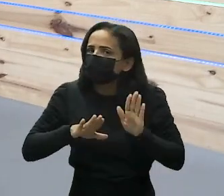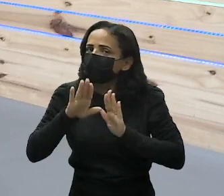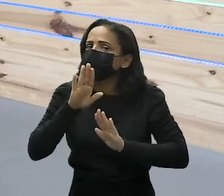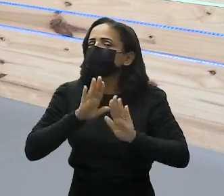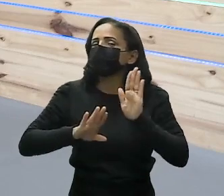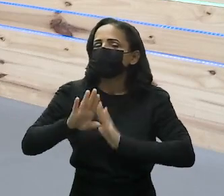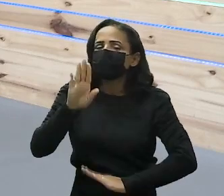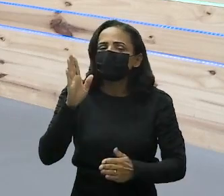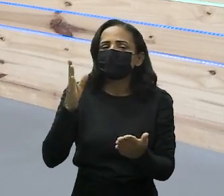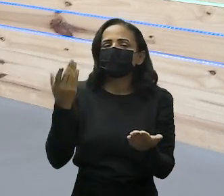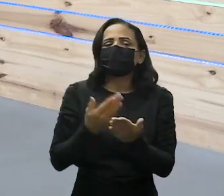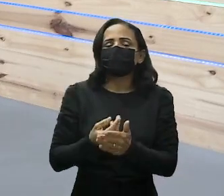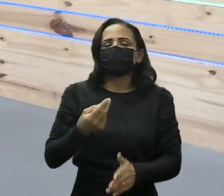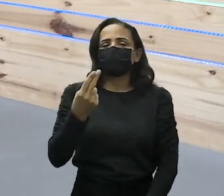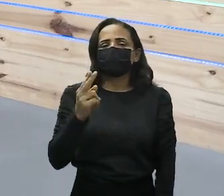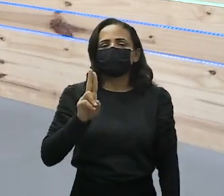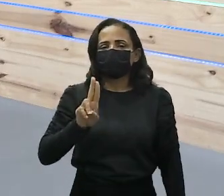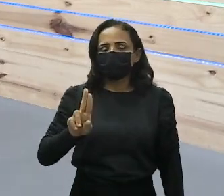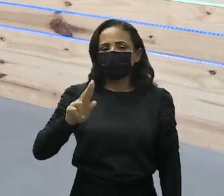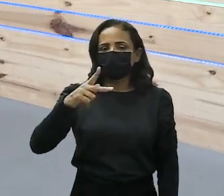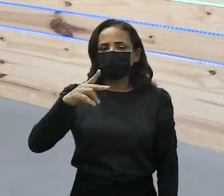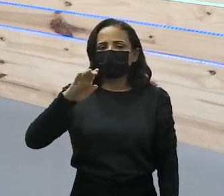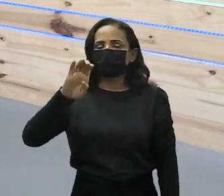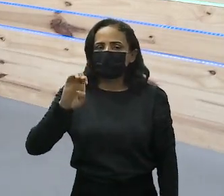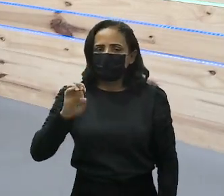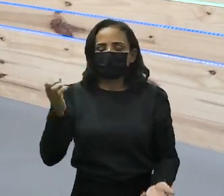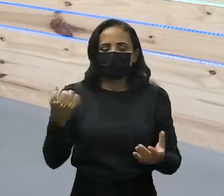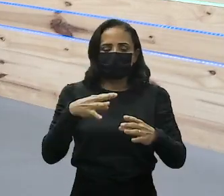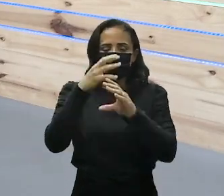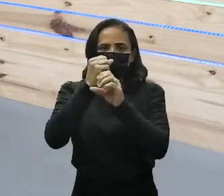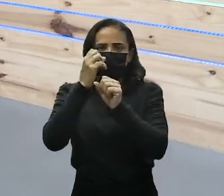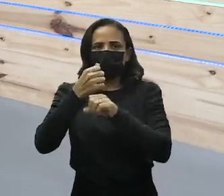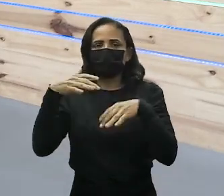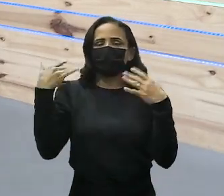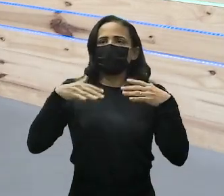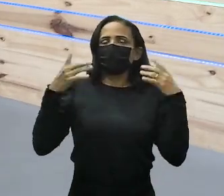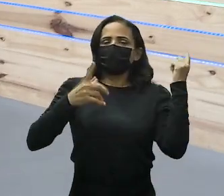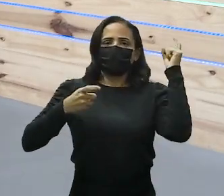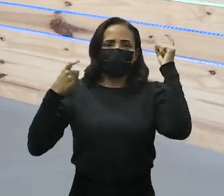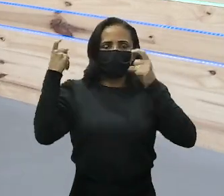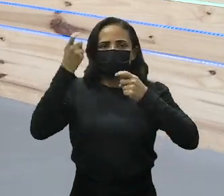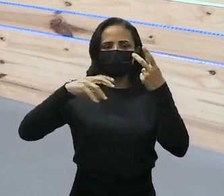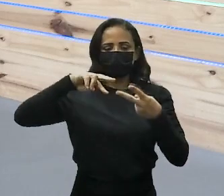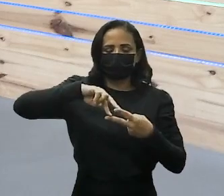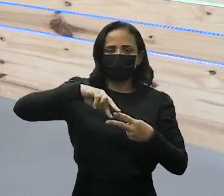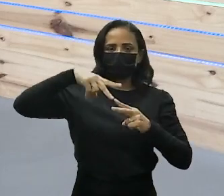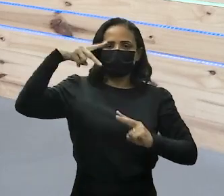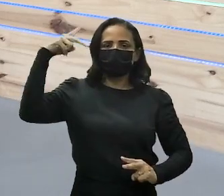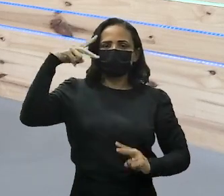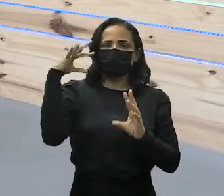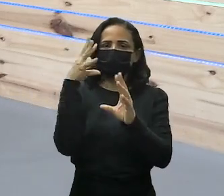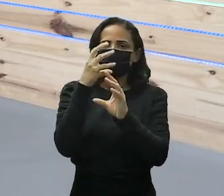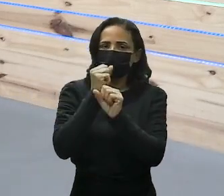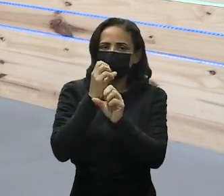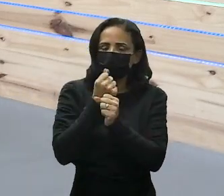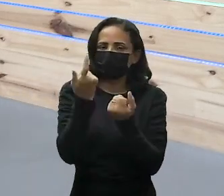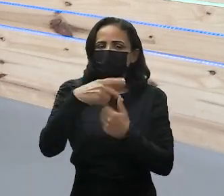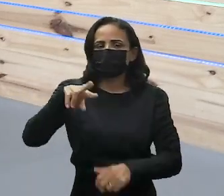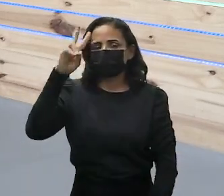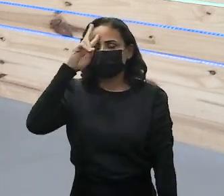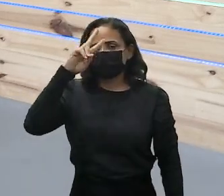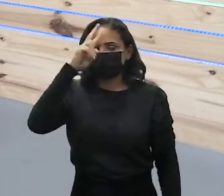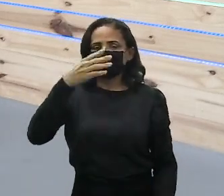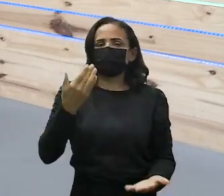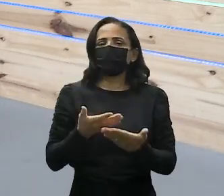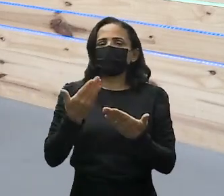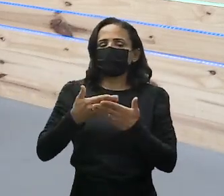ano a UPE carrega em cálculo, tá? Eu sei que muita gente arranca os cabelos com genética por causa dos cálculos, mas lembre que dentro da genética a gente tem